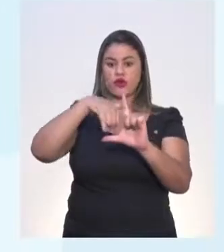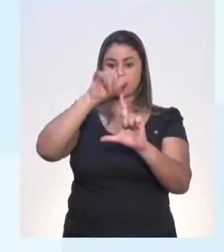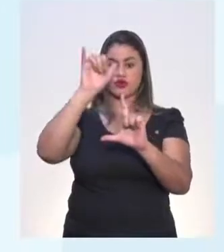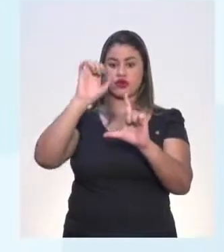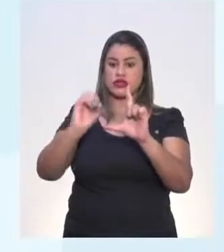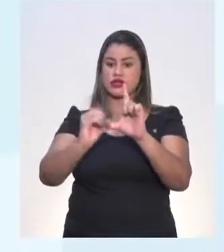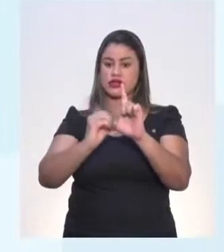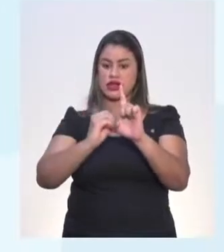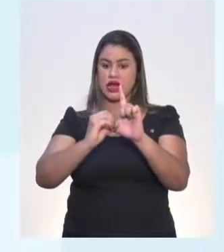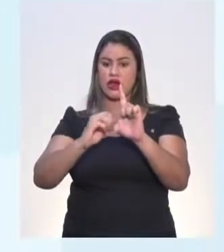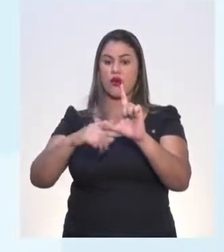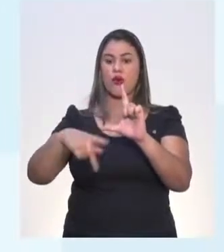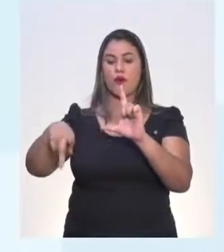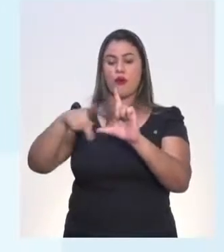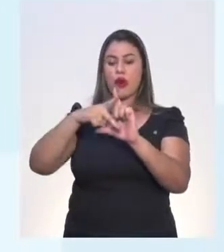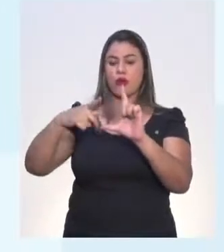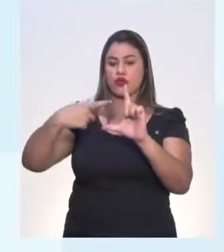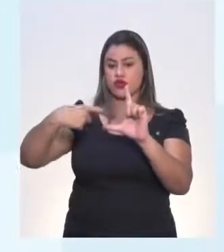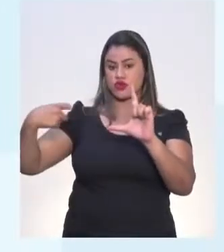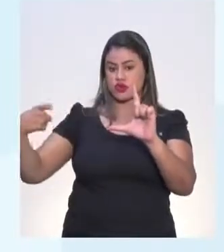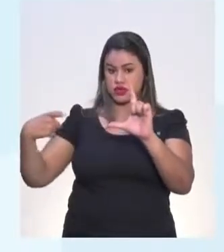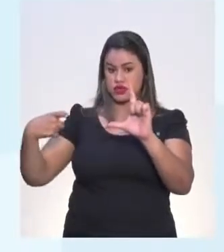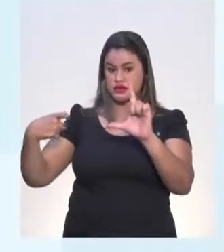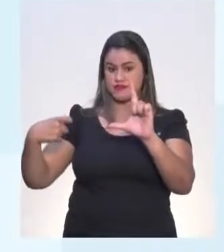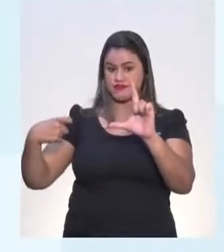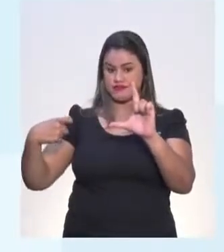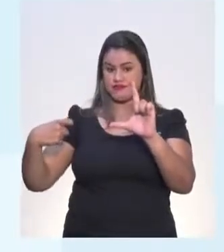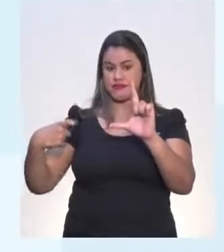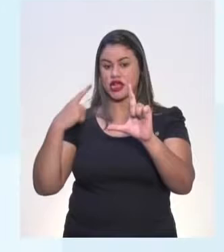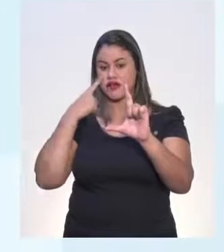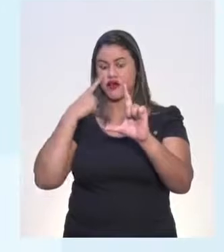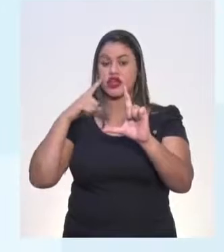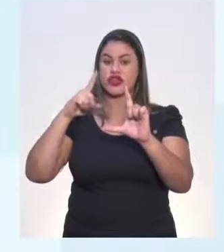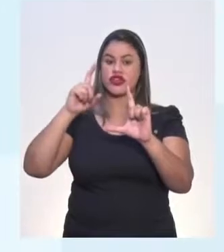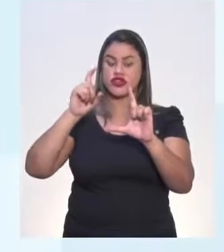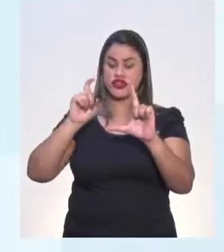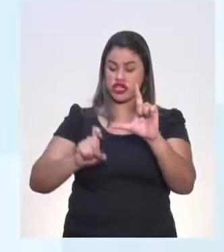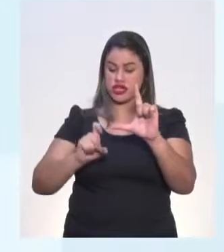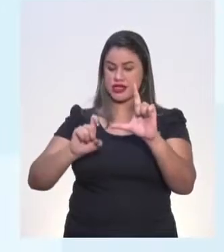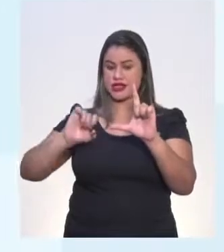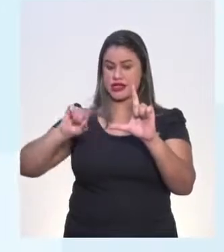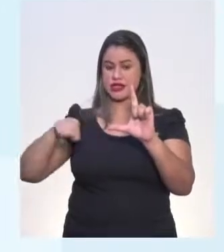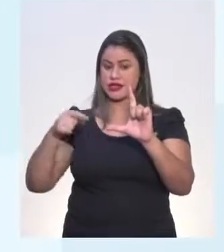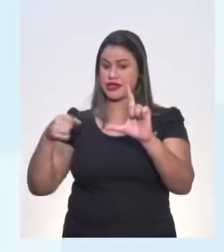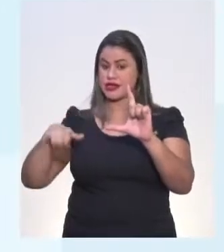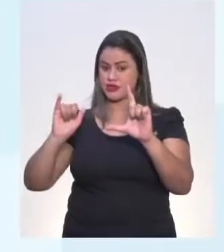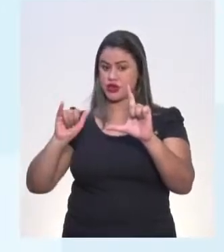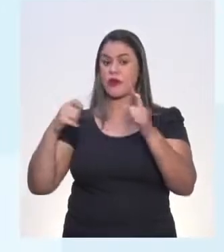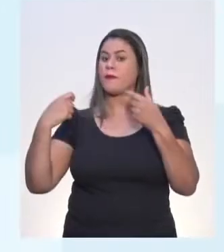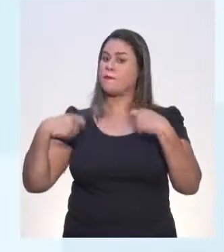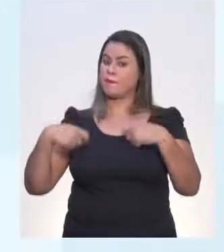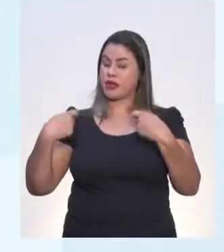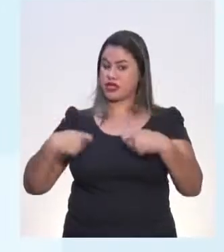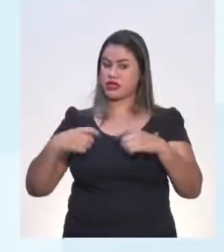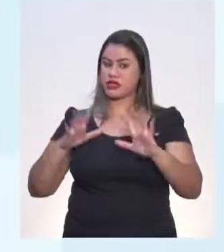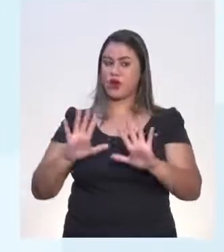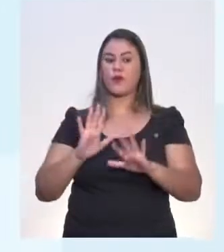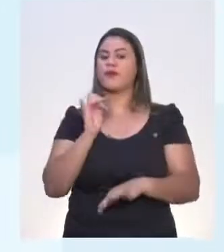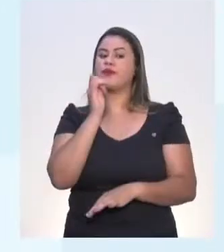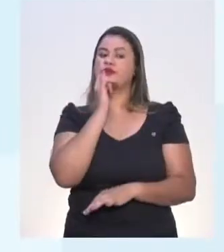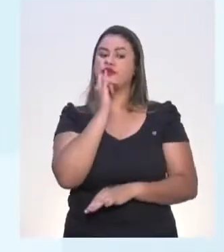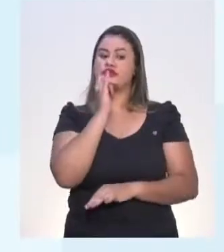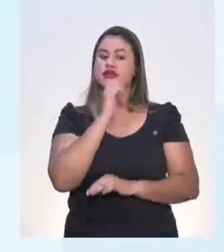do x. Sempre na ordem x e y. Por exemplo, se eu olhasse esse ponto aqui,